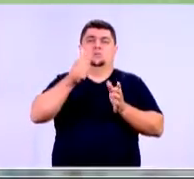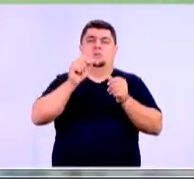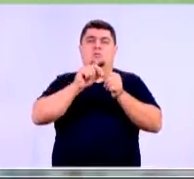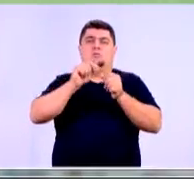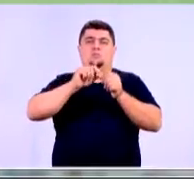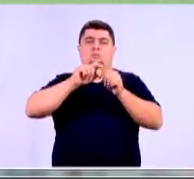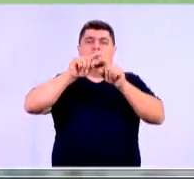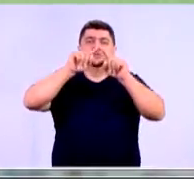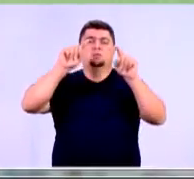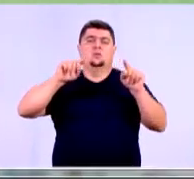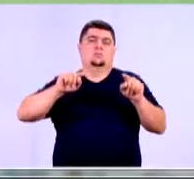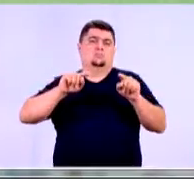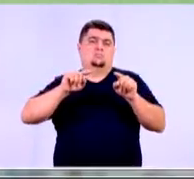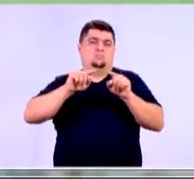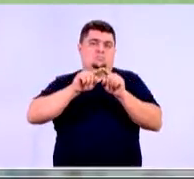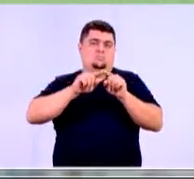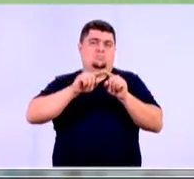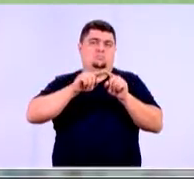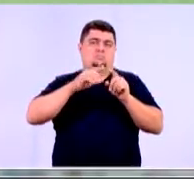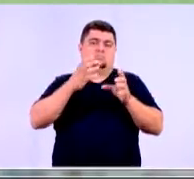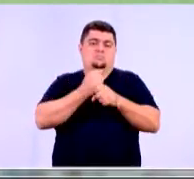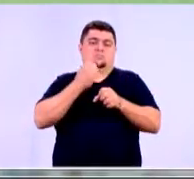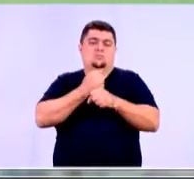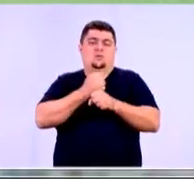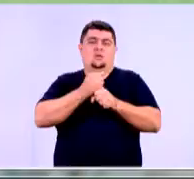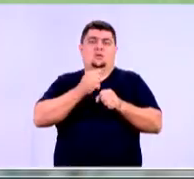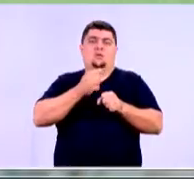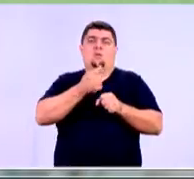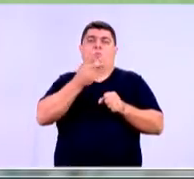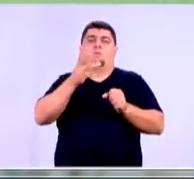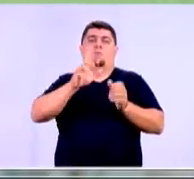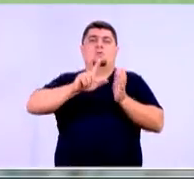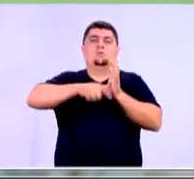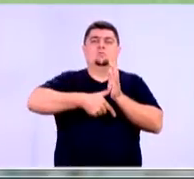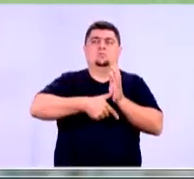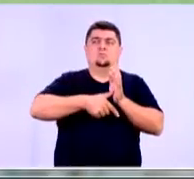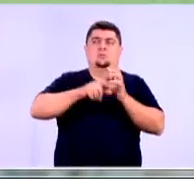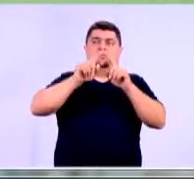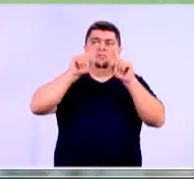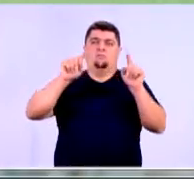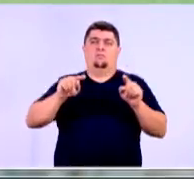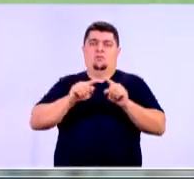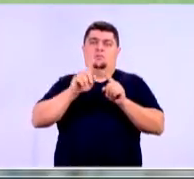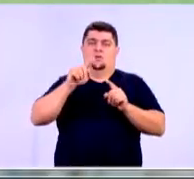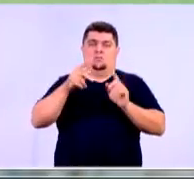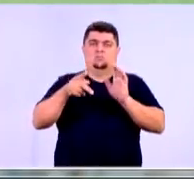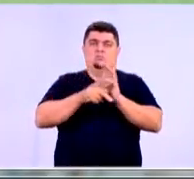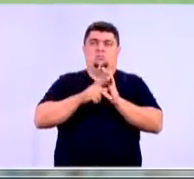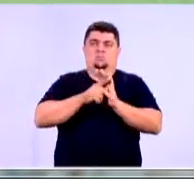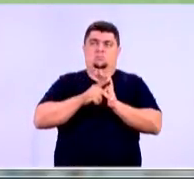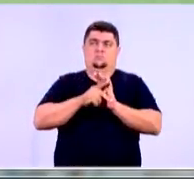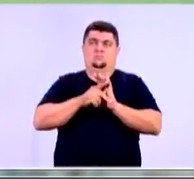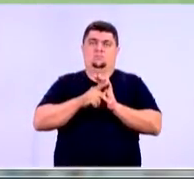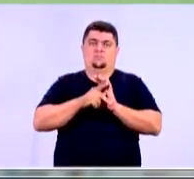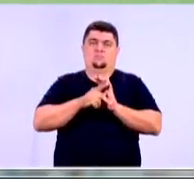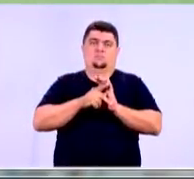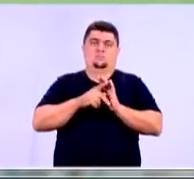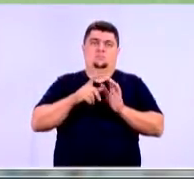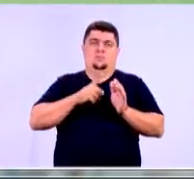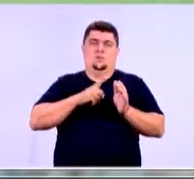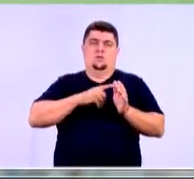de inadimplência da empresa. A forma que foi utilizada para calcular o índice de inadimplência é essa. Porcentagem